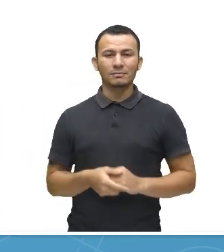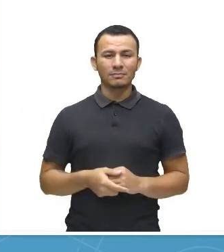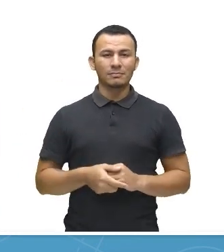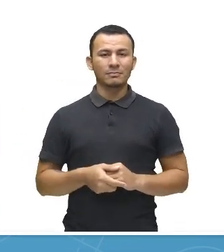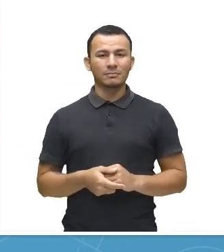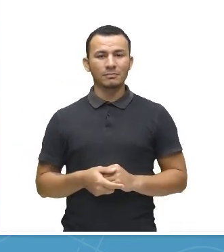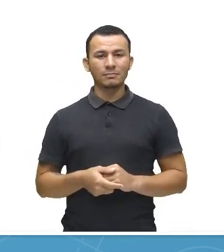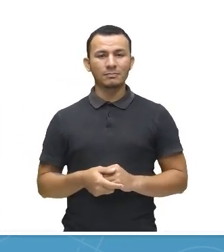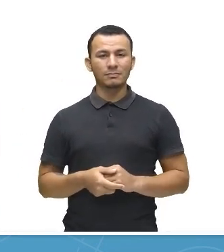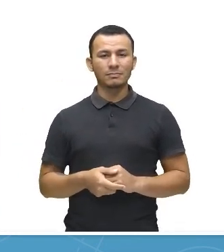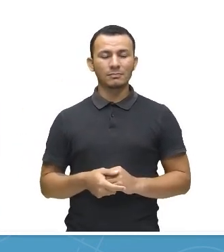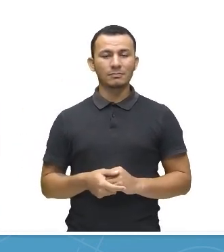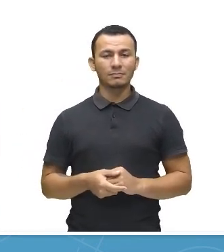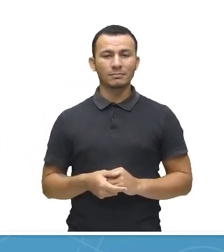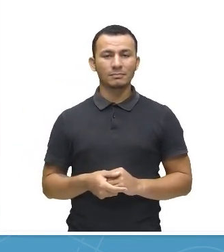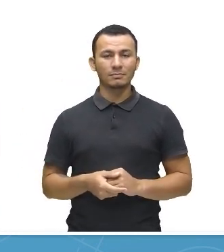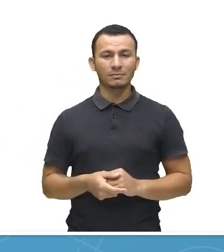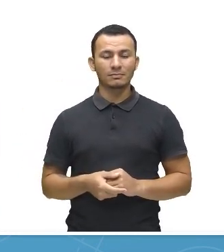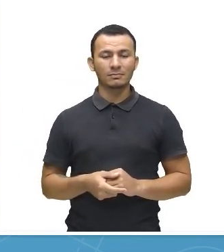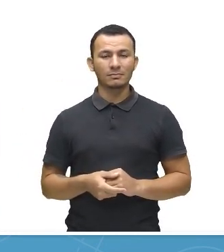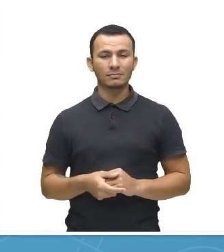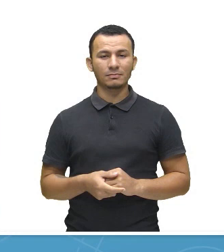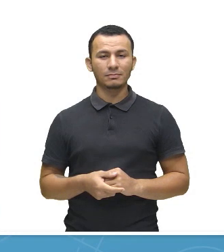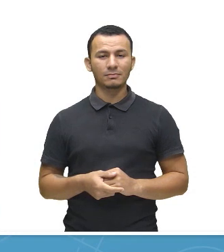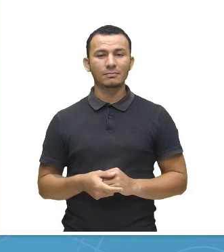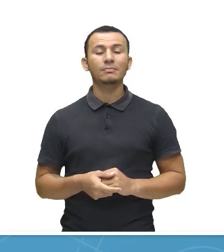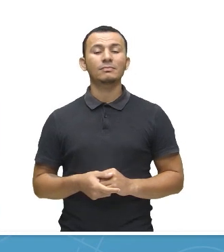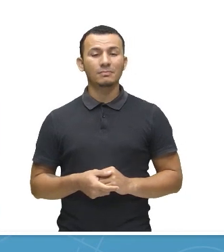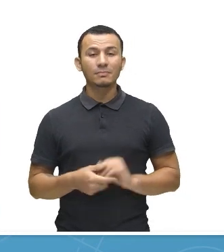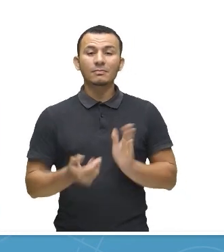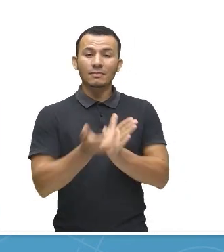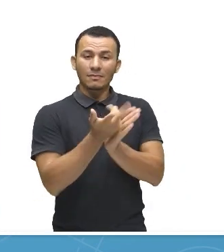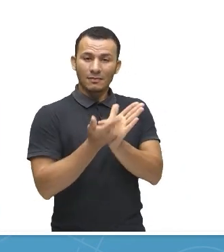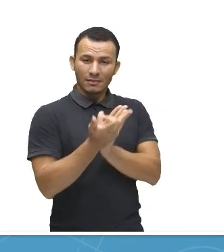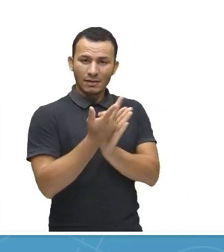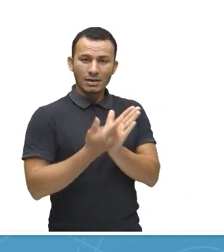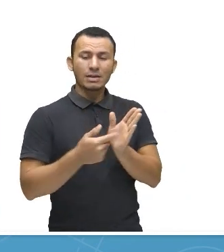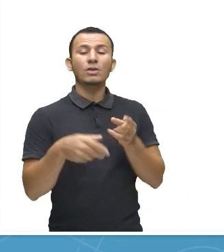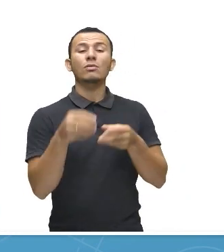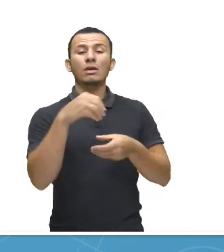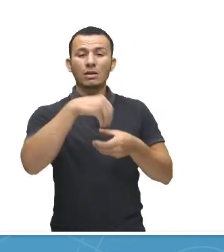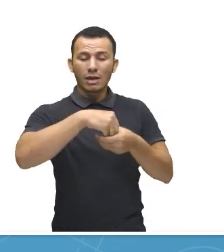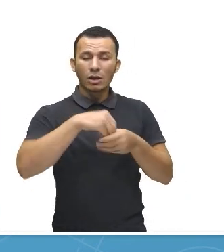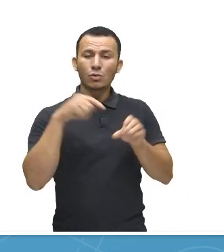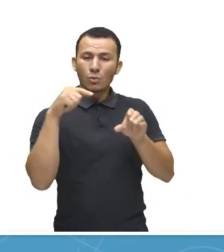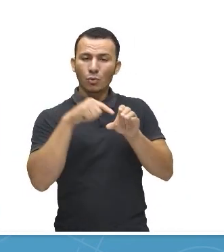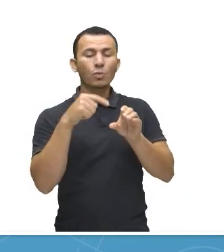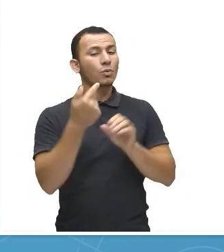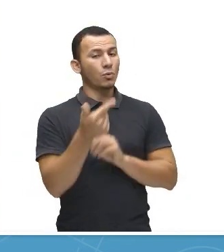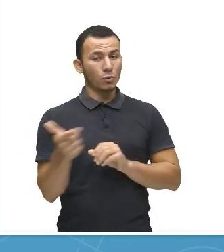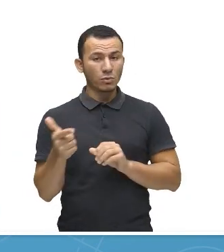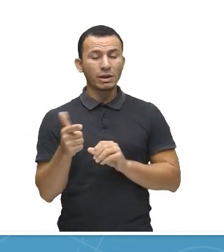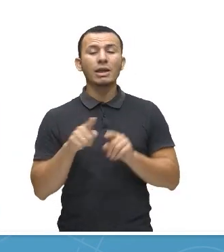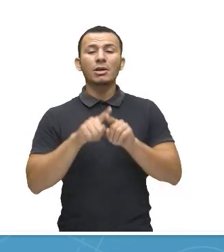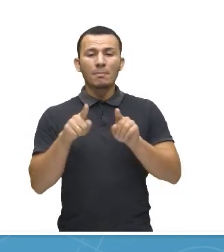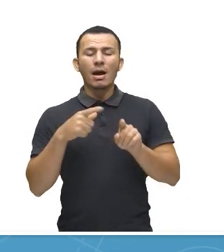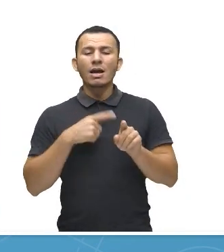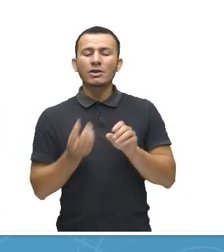menos dessa forma. A célula bacteriana, ela não tem núcleo, mas o material genético